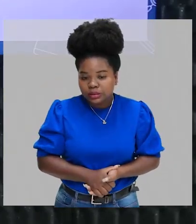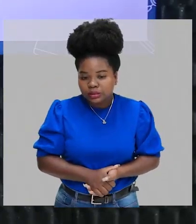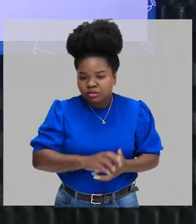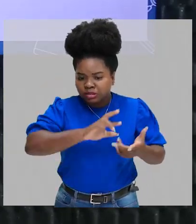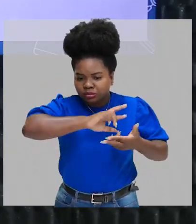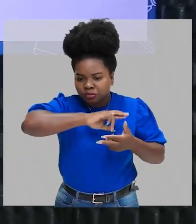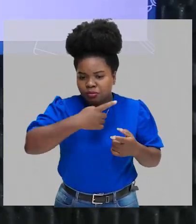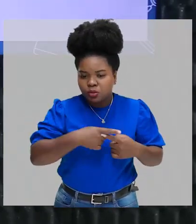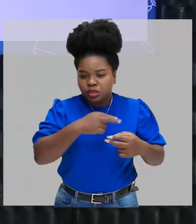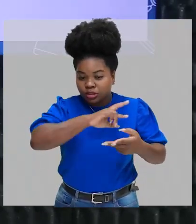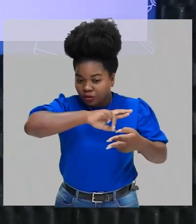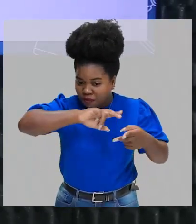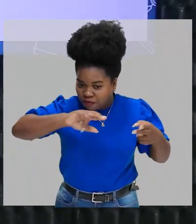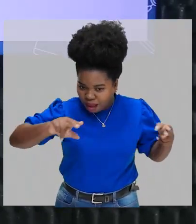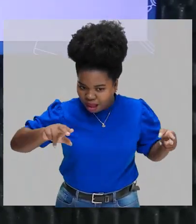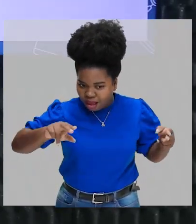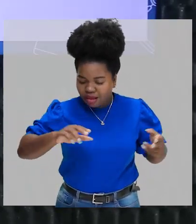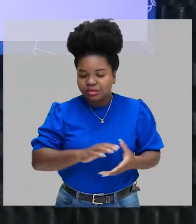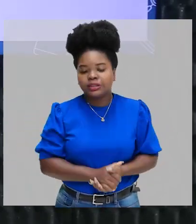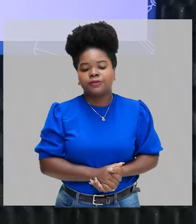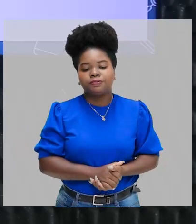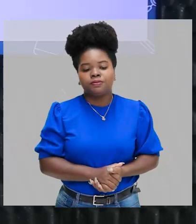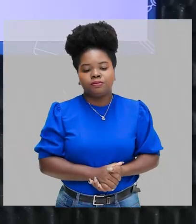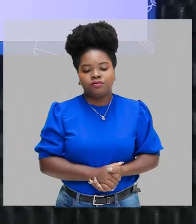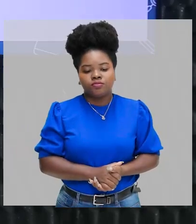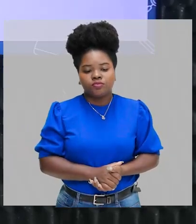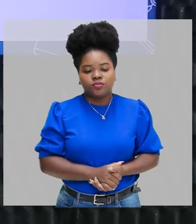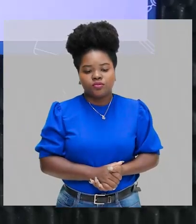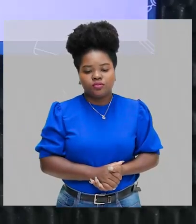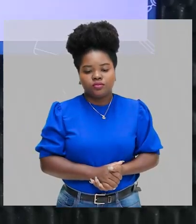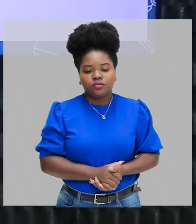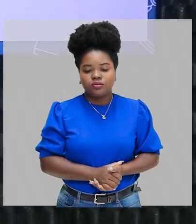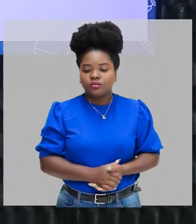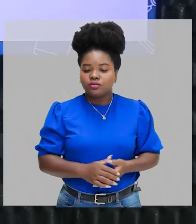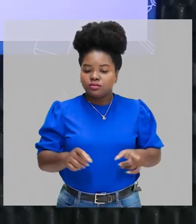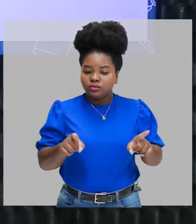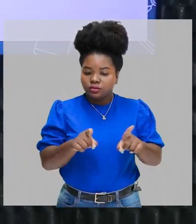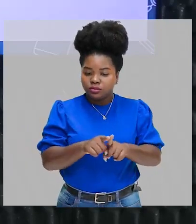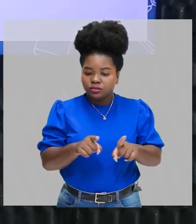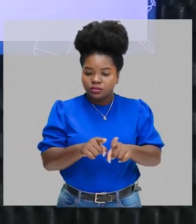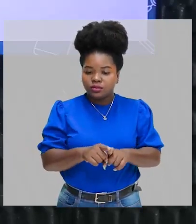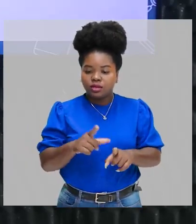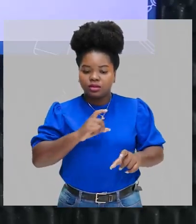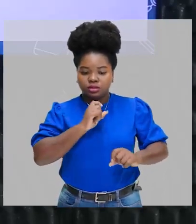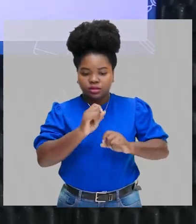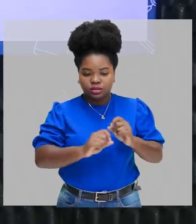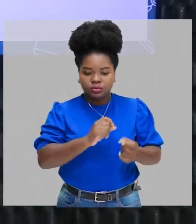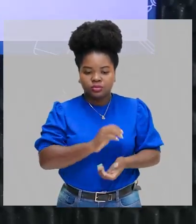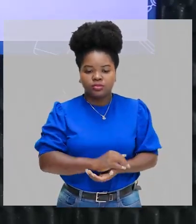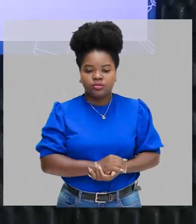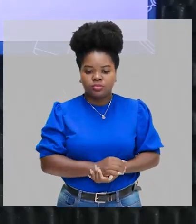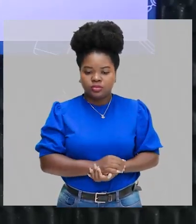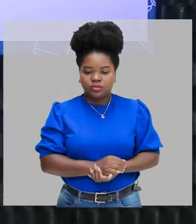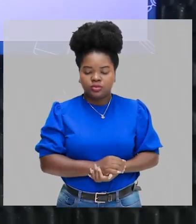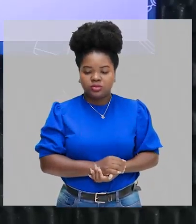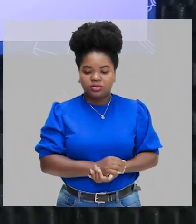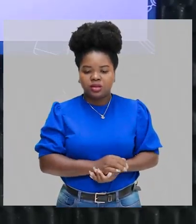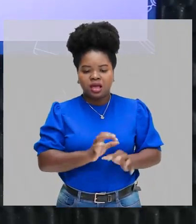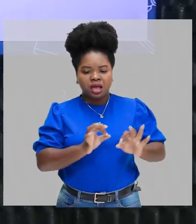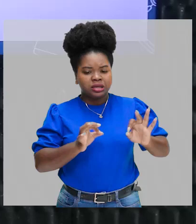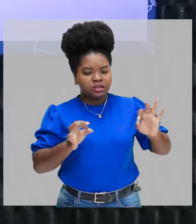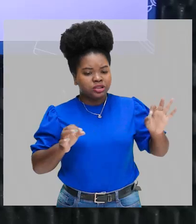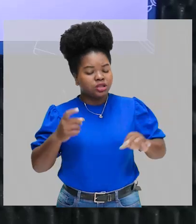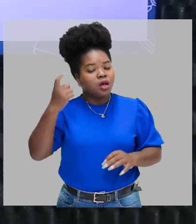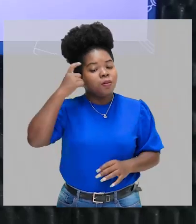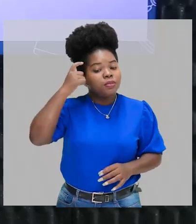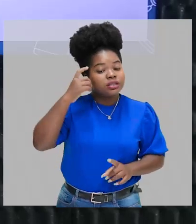distâncias, também segundo Milton Santos, favorece apenas os que têm condições financeiras de viajar. Porque o pensamento